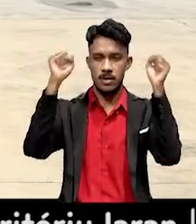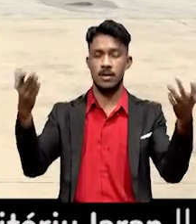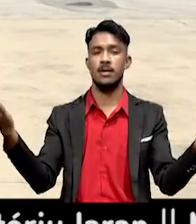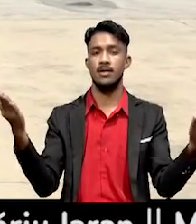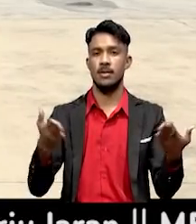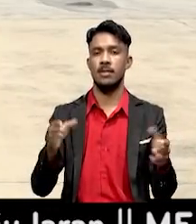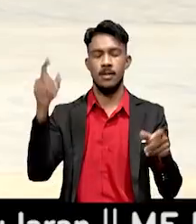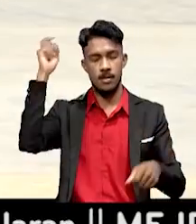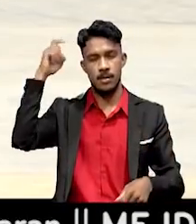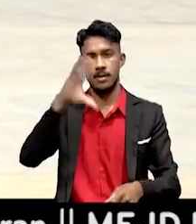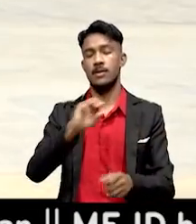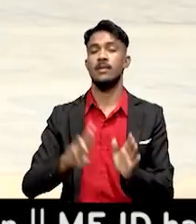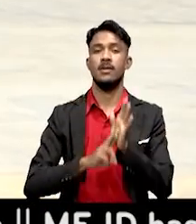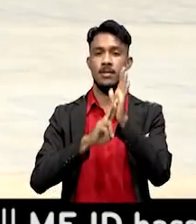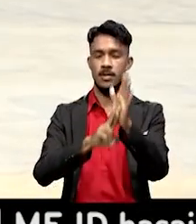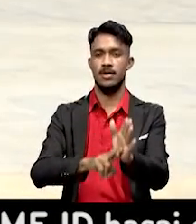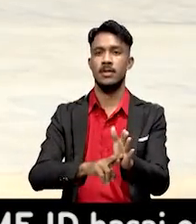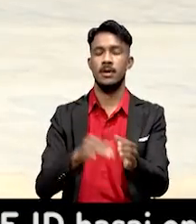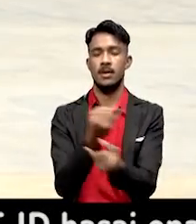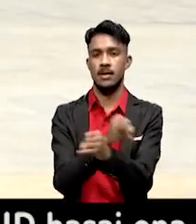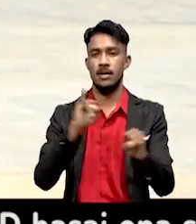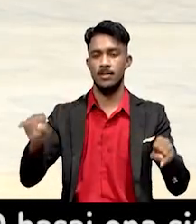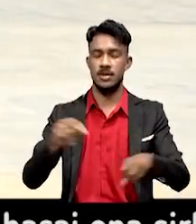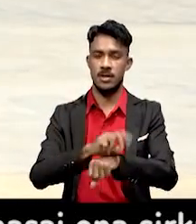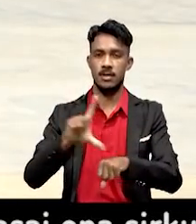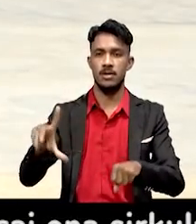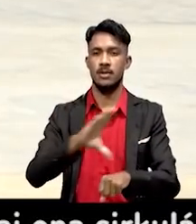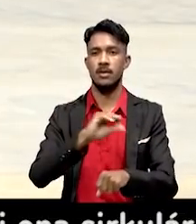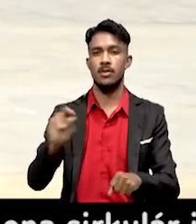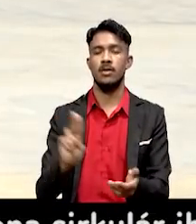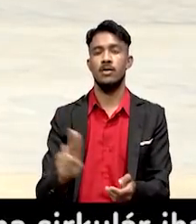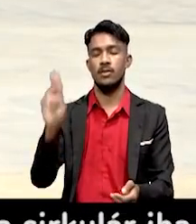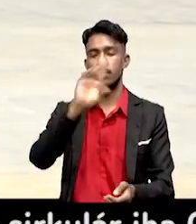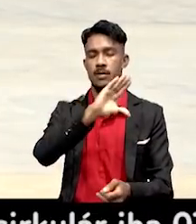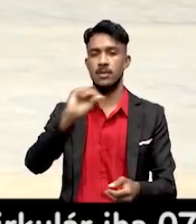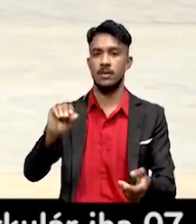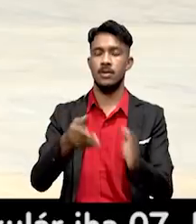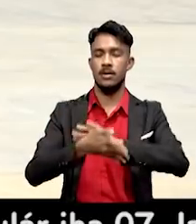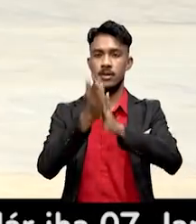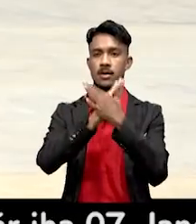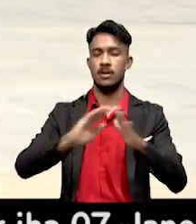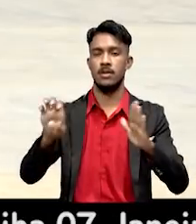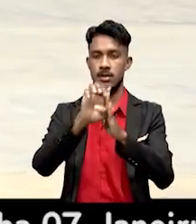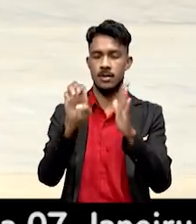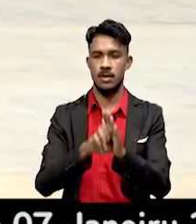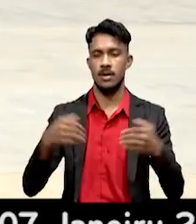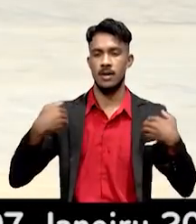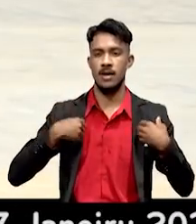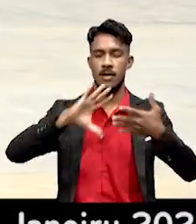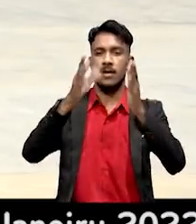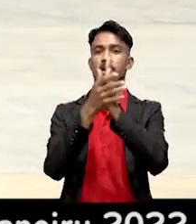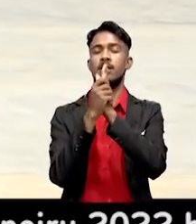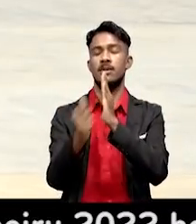no representa símbolo independência nacional no unidade Estado Niang. No mos tem que ir a capacidade,